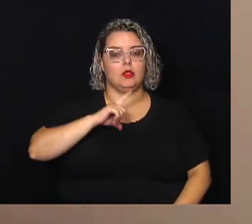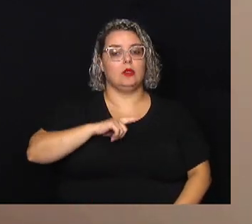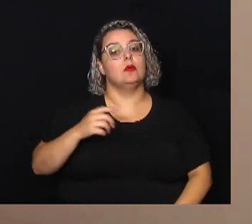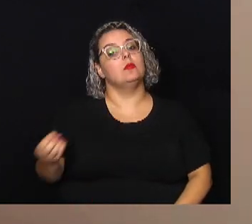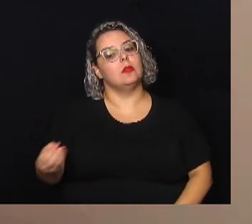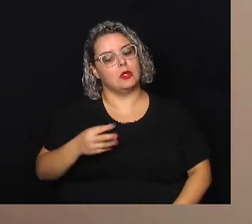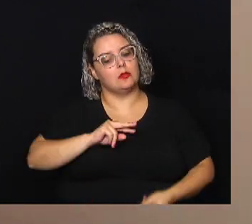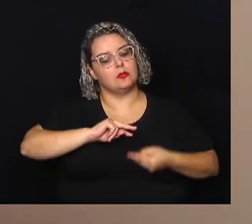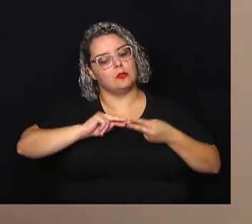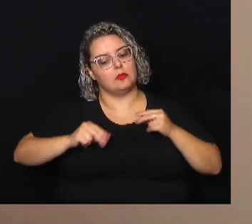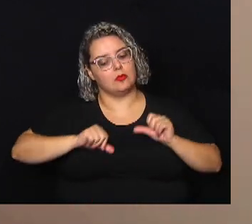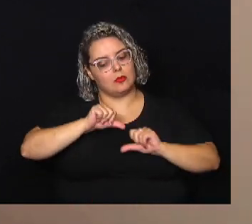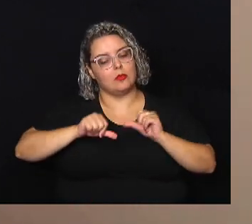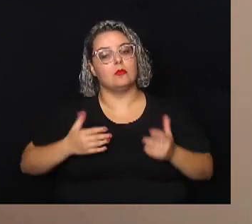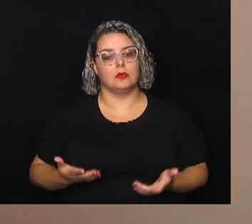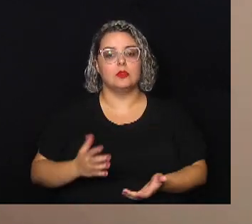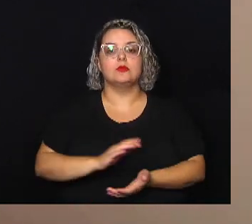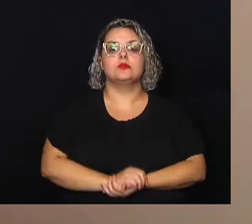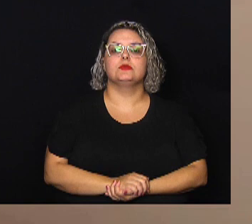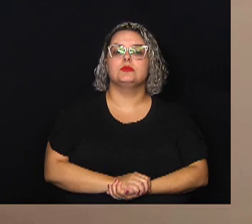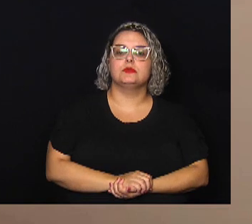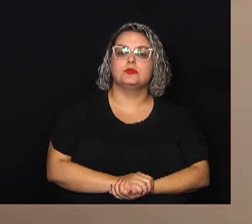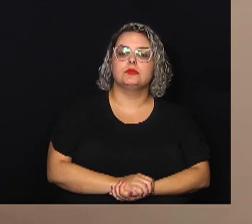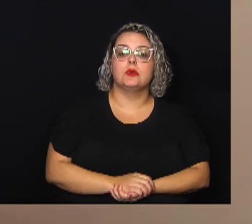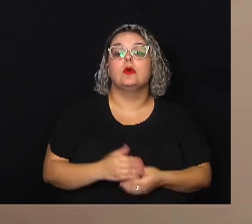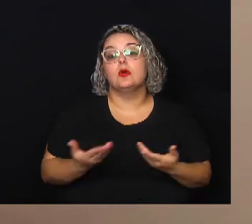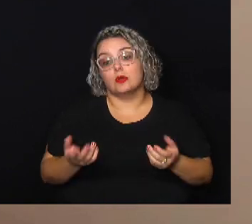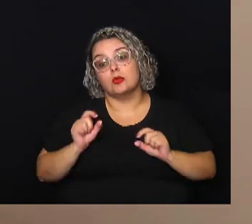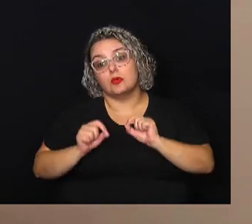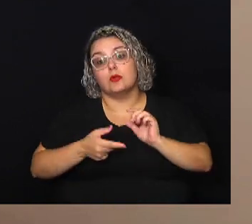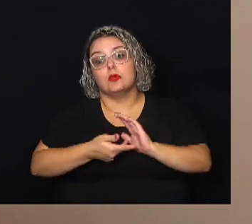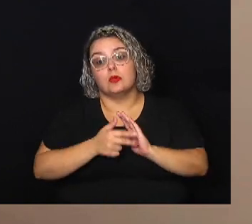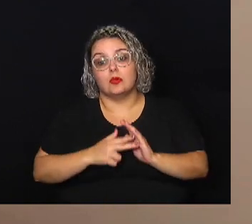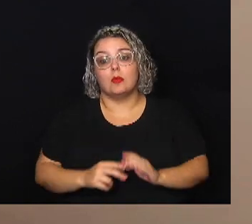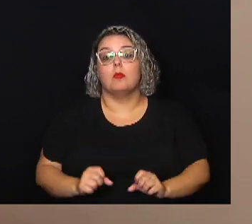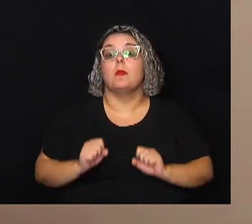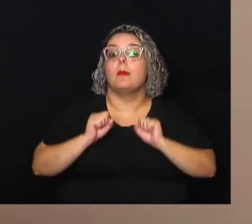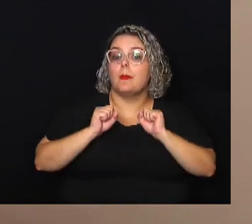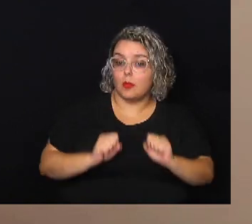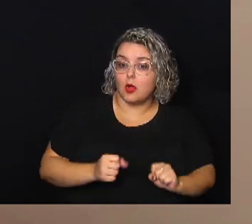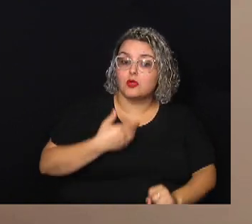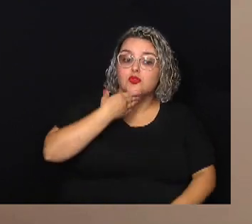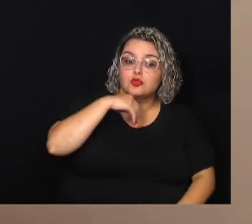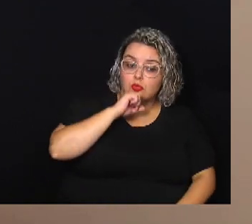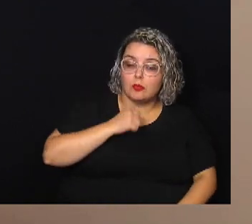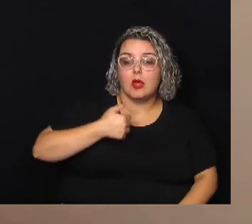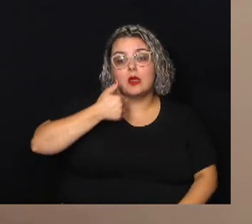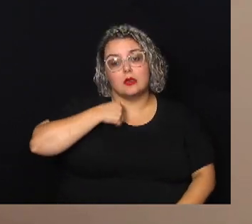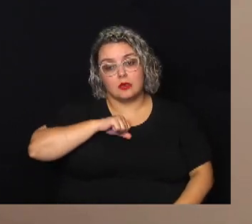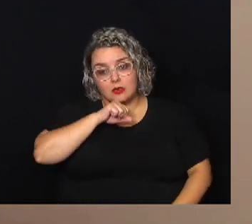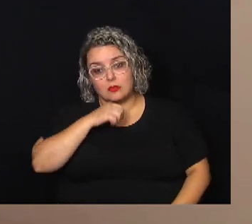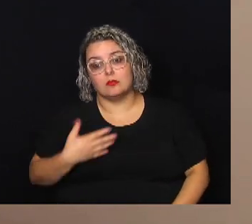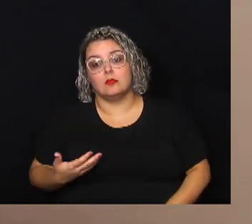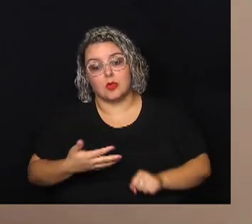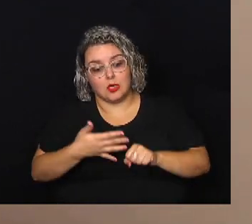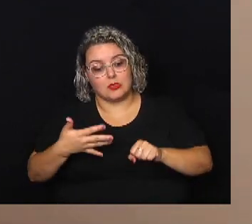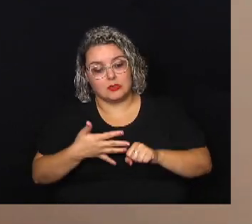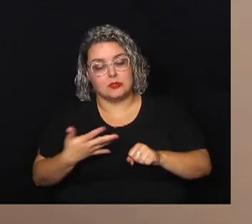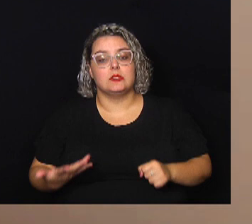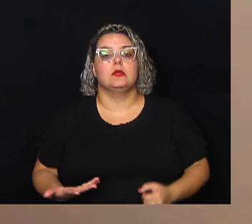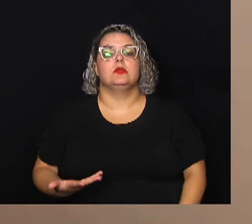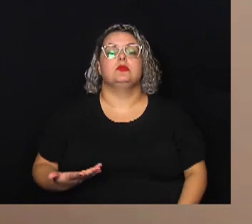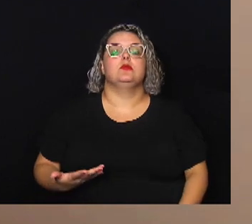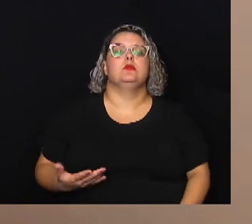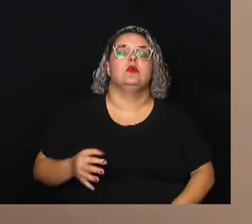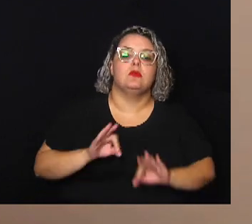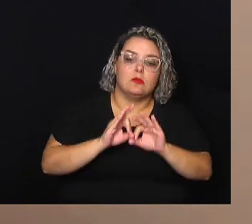alteração genética. Ou seja, pode vir tanto do pai e da mãe, alguma síndrome familiar, ou a junção